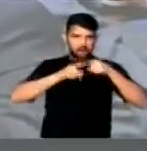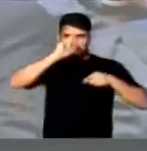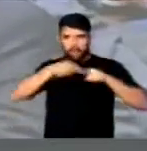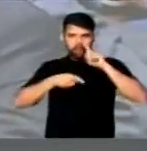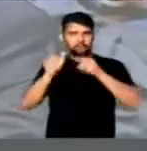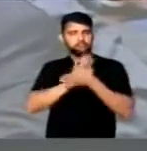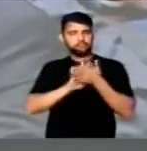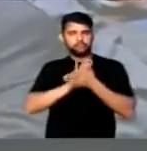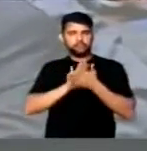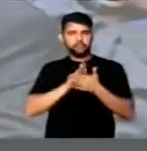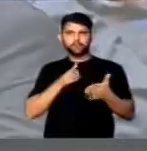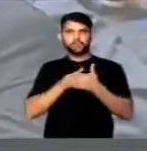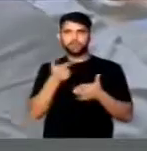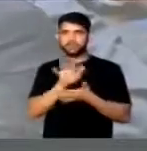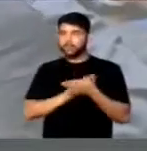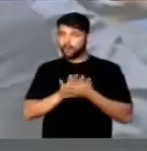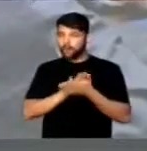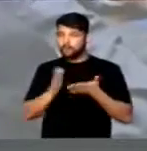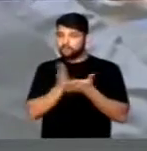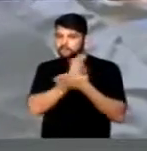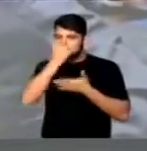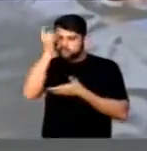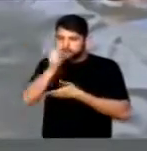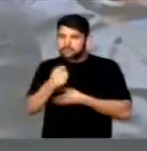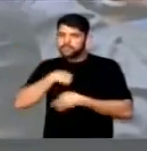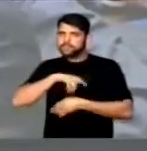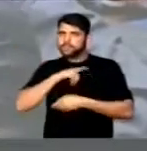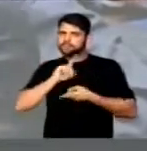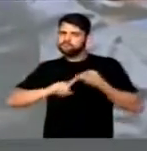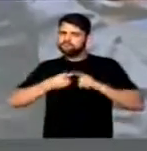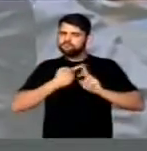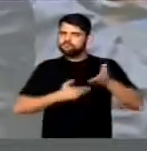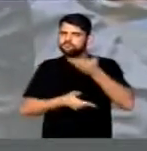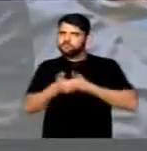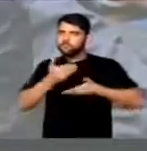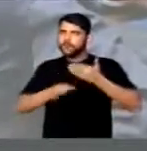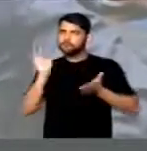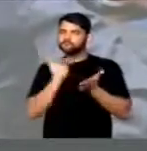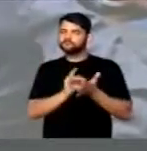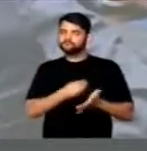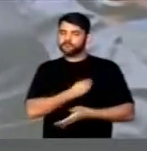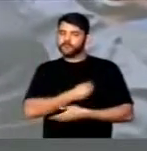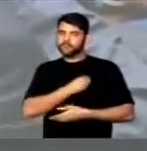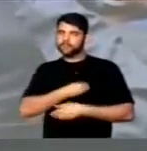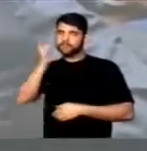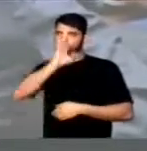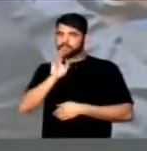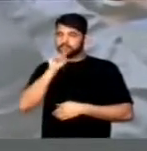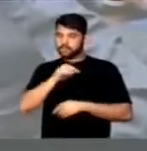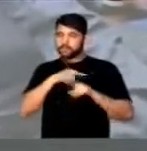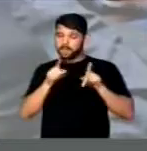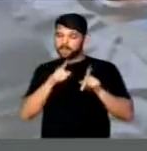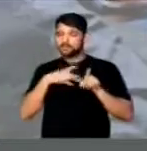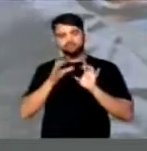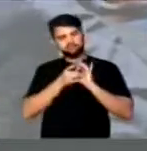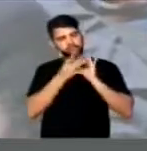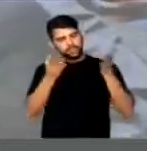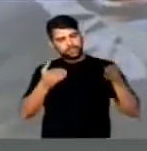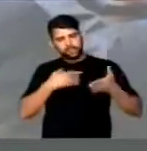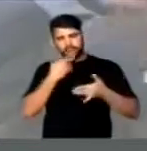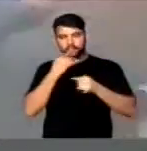soberano inatingível. É alguém que tem que se relacionar com a realidade do país. Mas eu deixo aqui